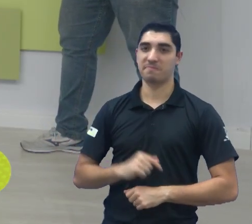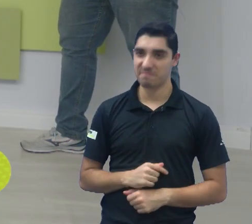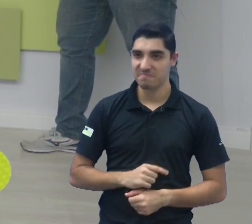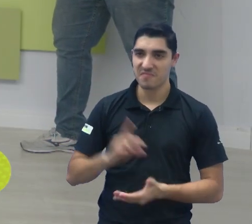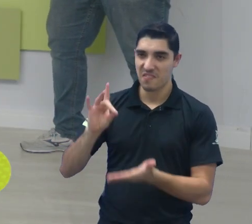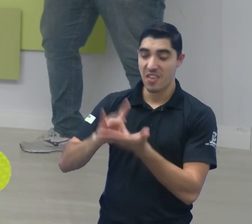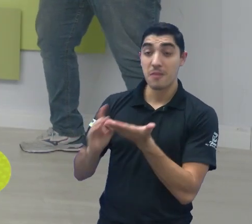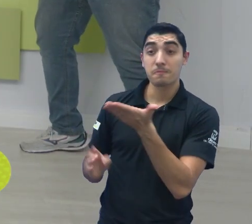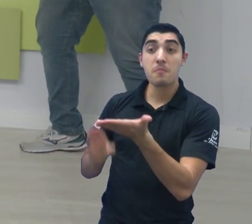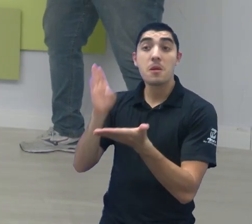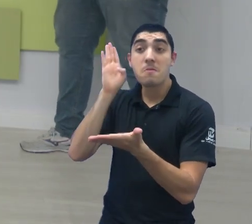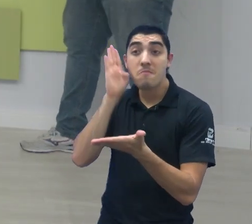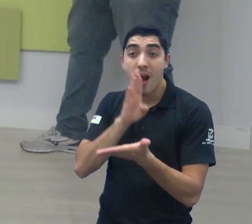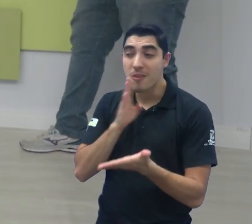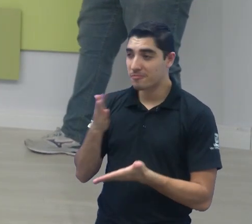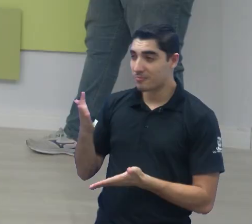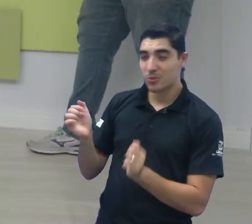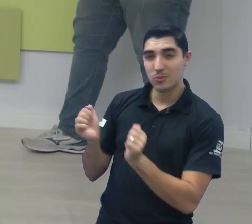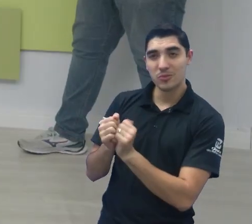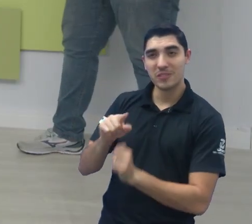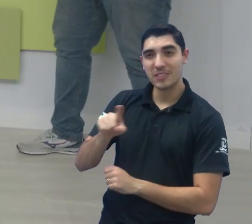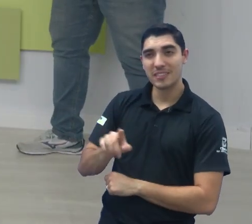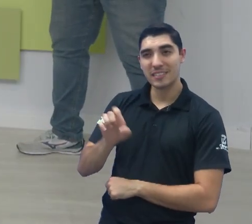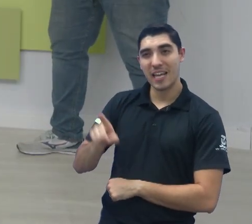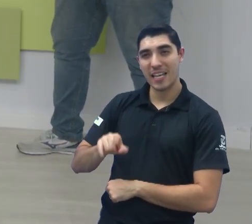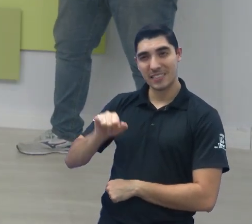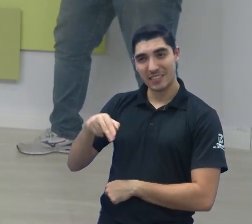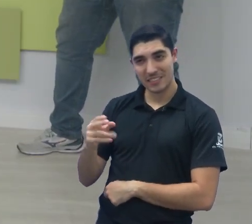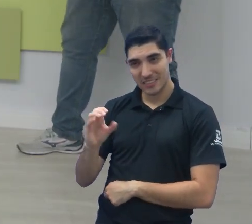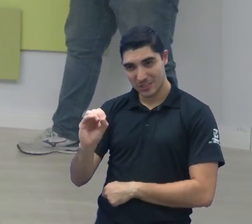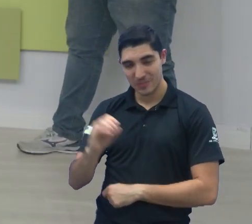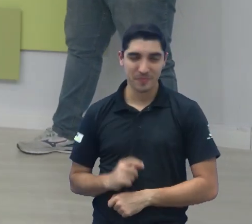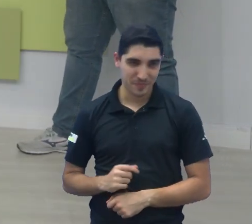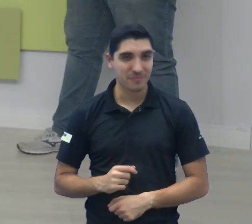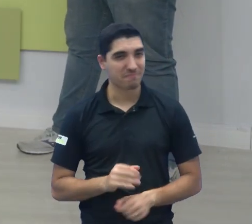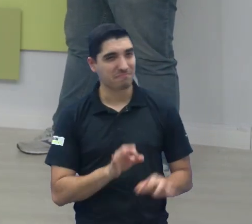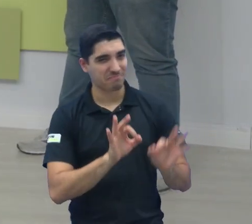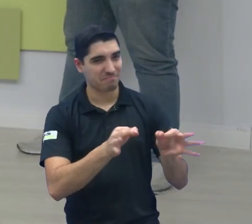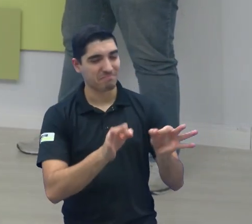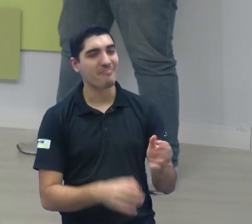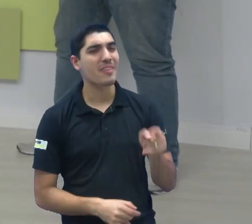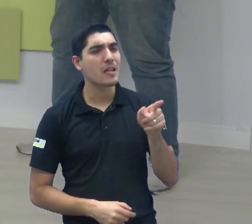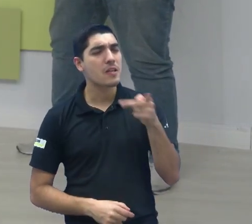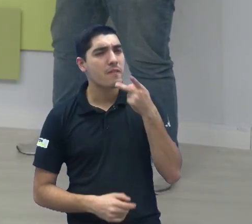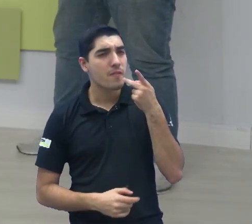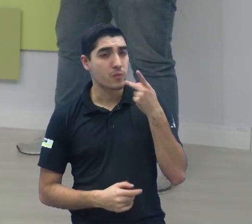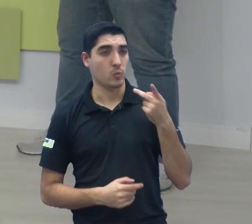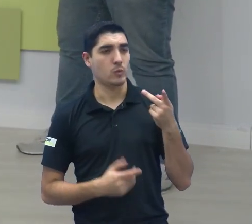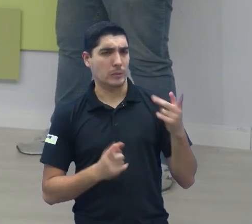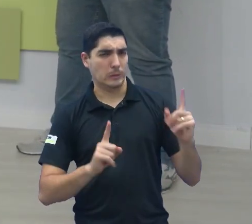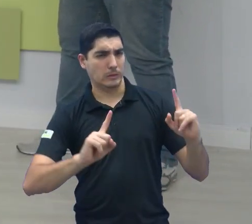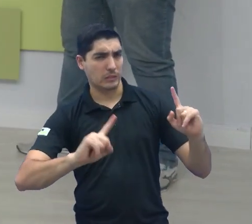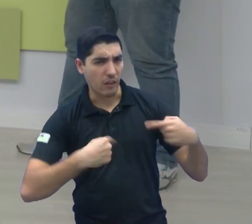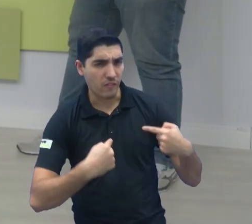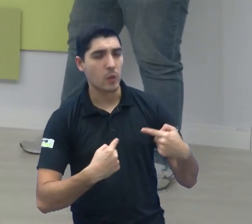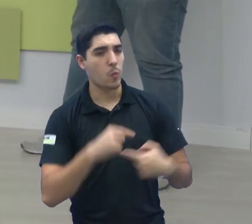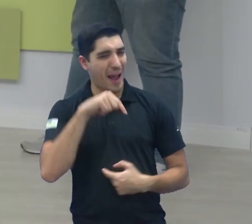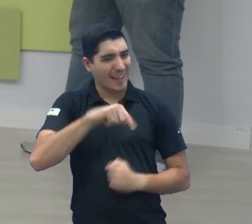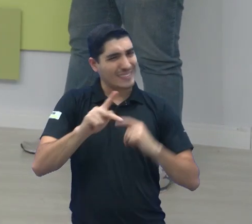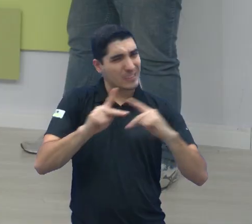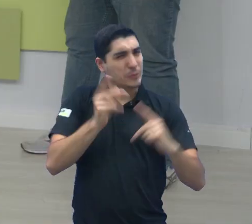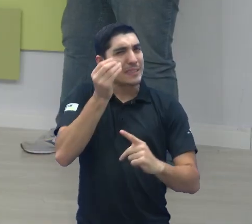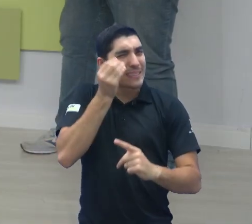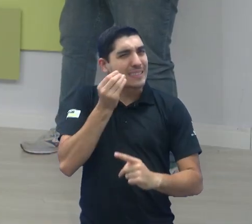o nosso Zezinho Guarda está com a gente. Perfeito. E Zezinho, justamente, né, você citou sobre esse desafio de trazer para São José a